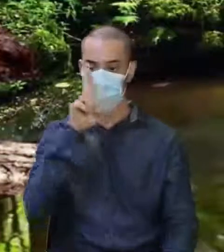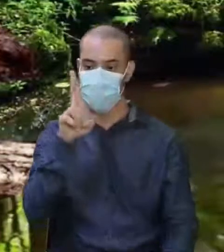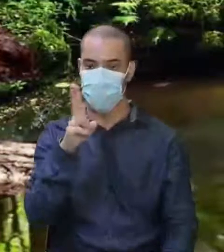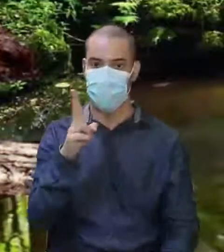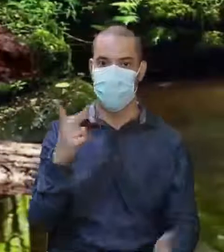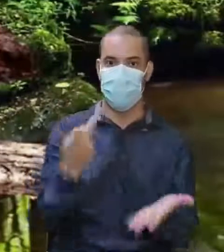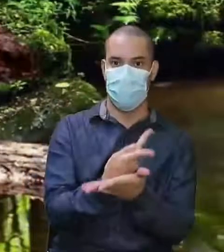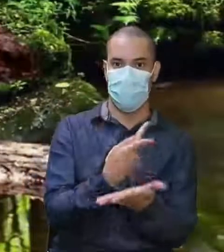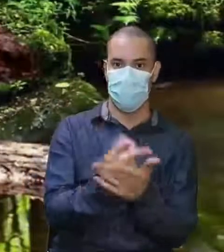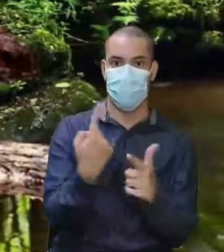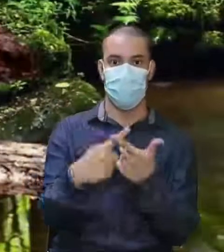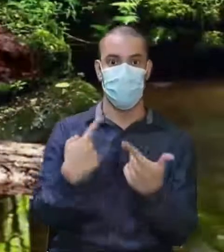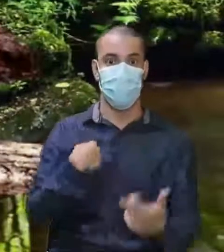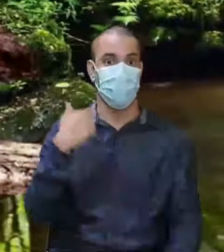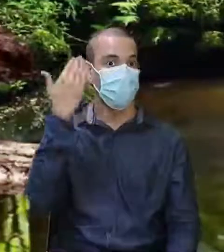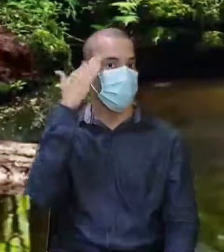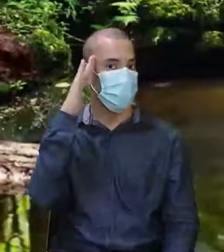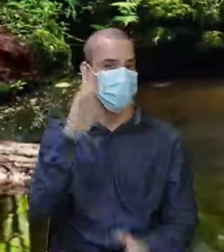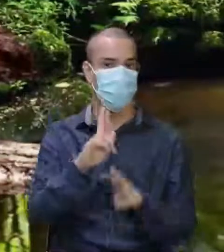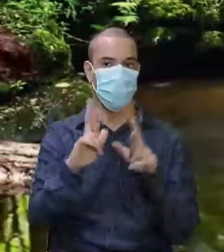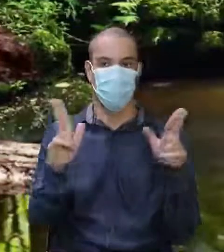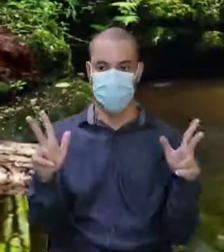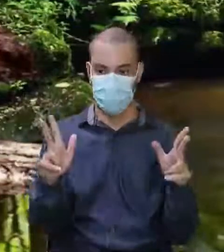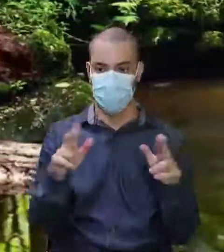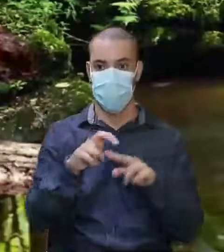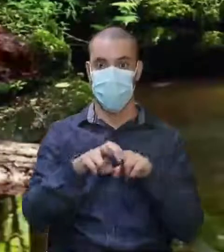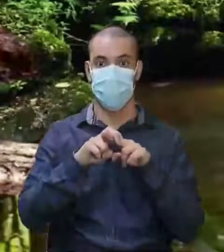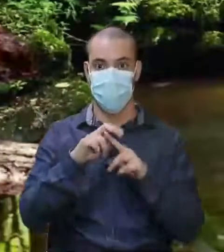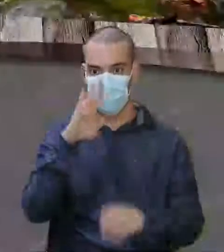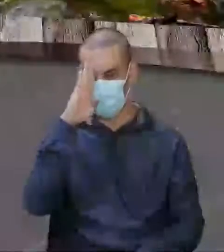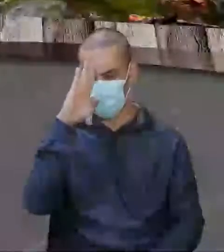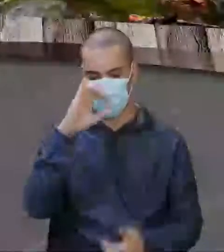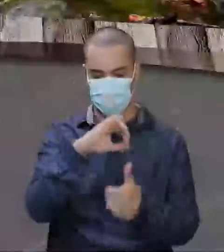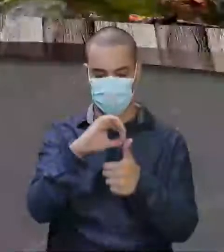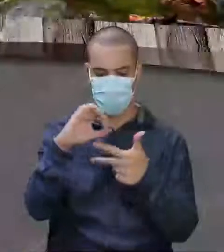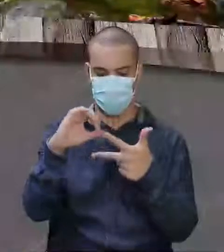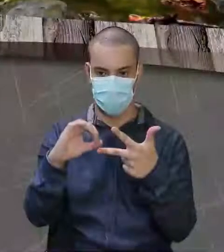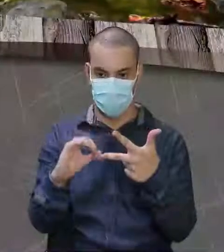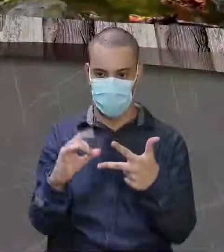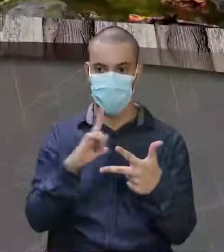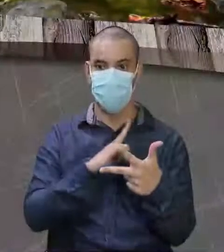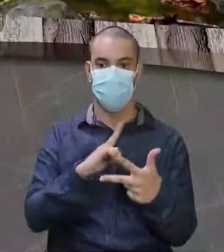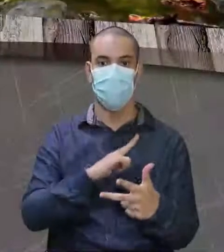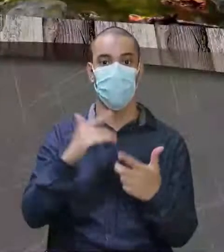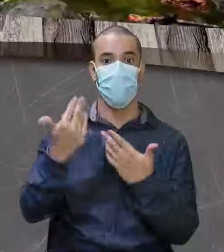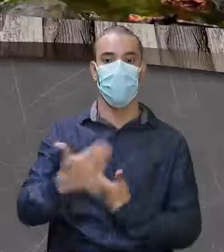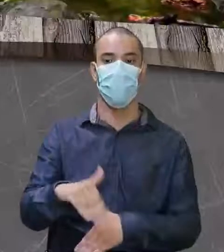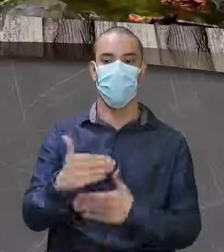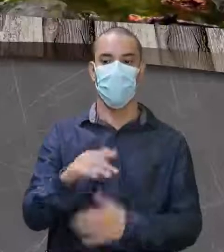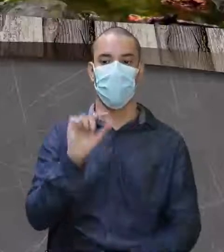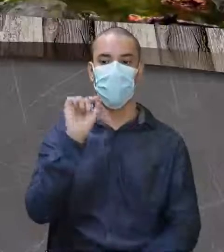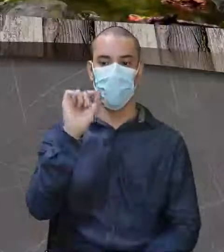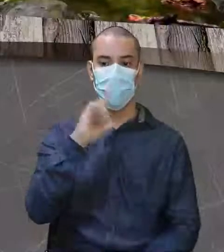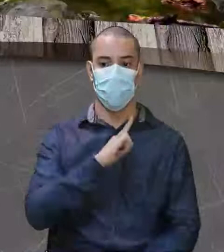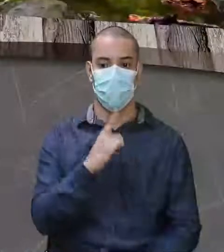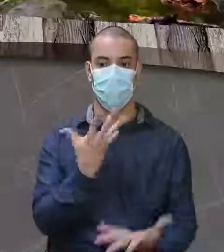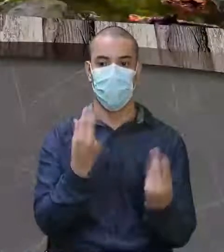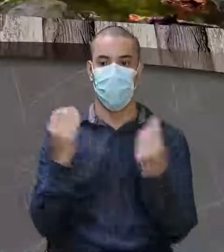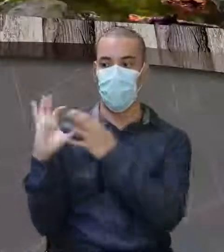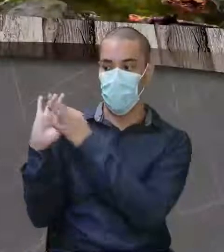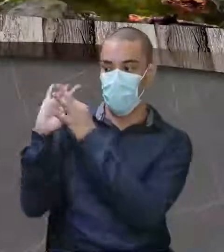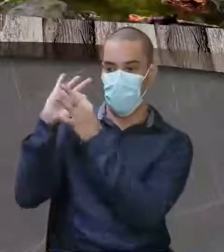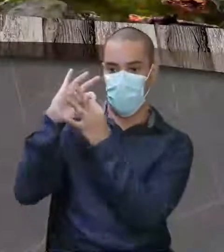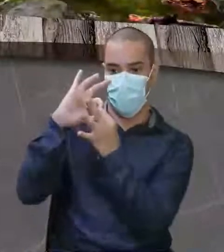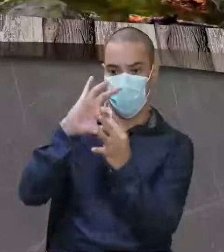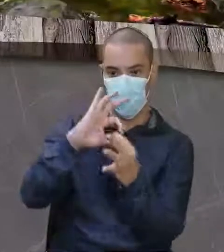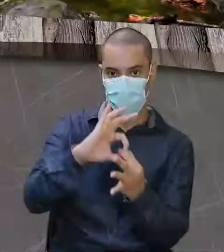errada porque você interpretou de forma errada. Ainda mais o Enem, que ele é um tipo de prova muito